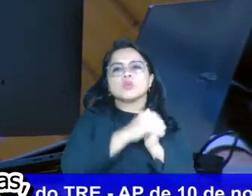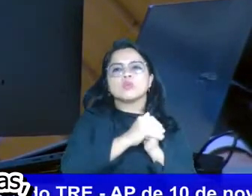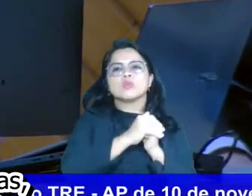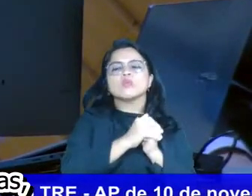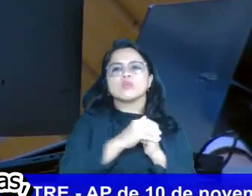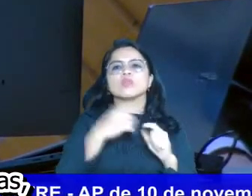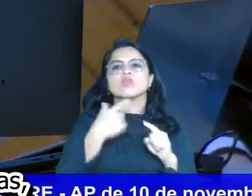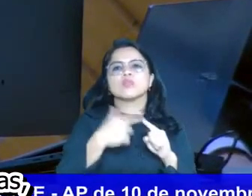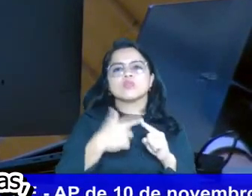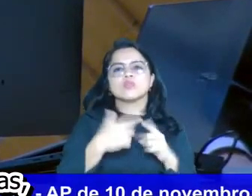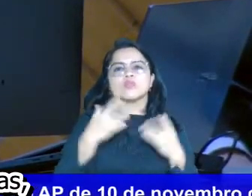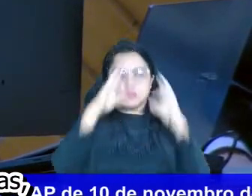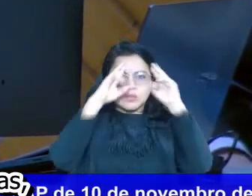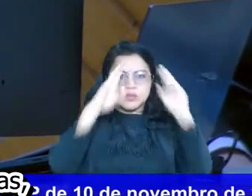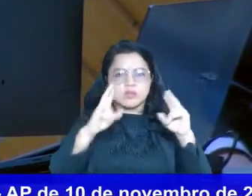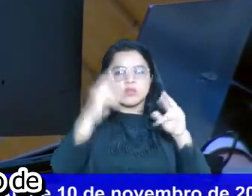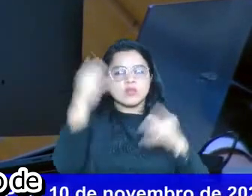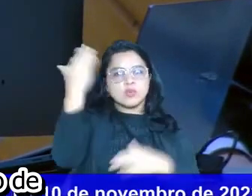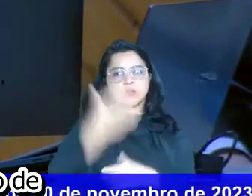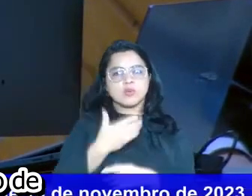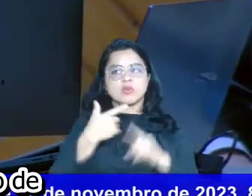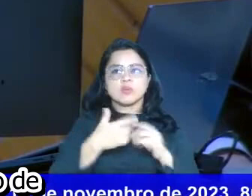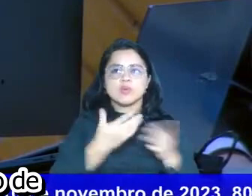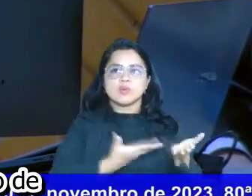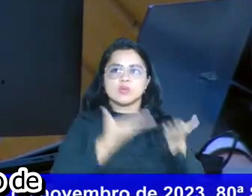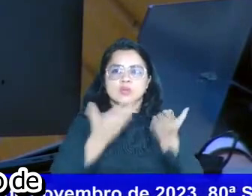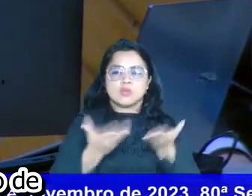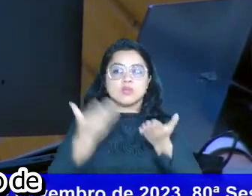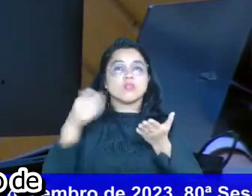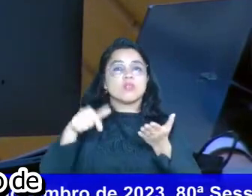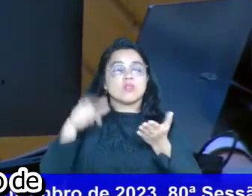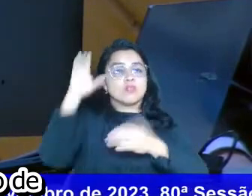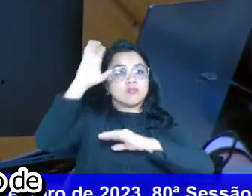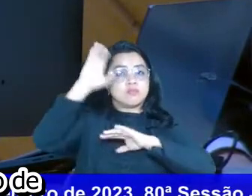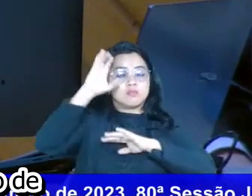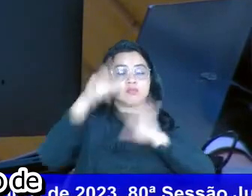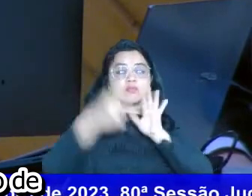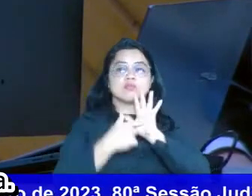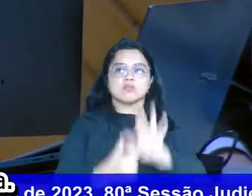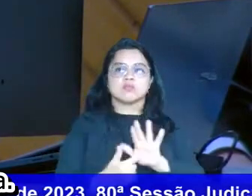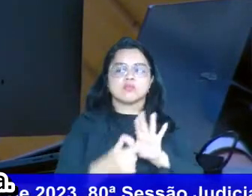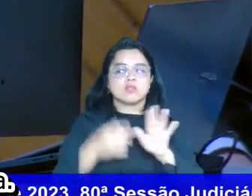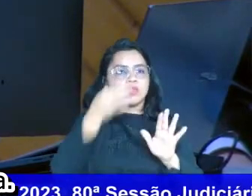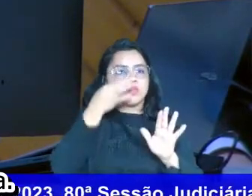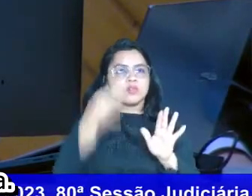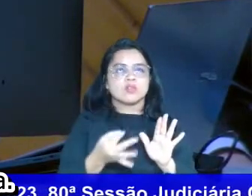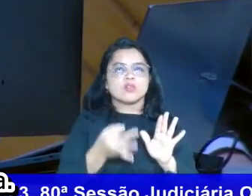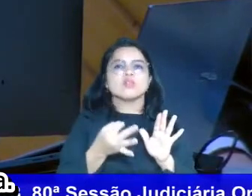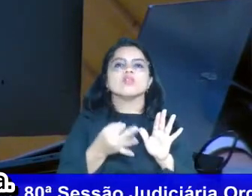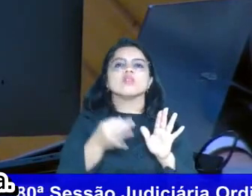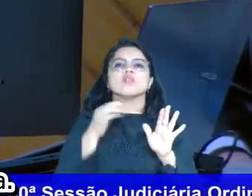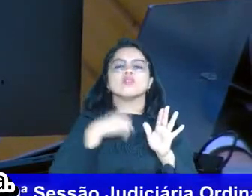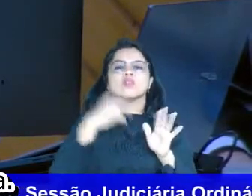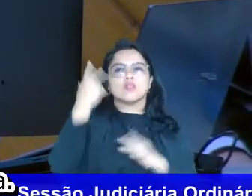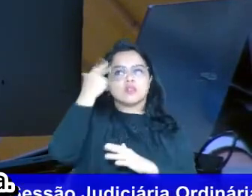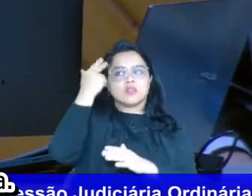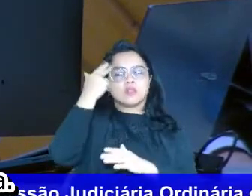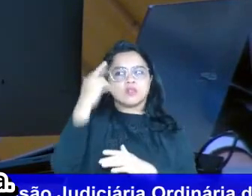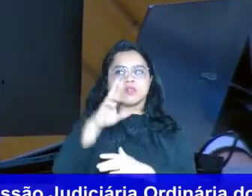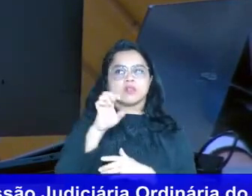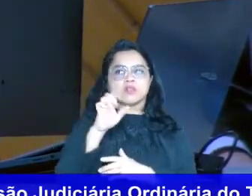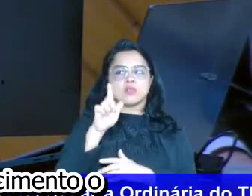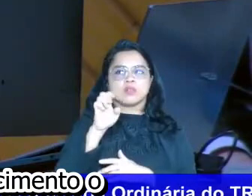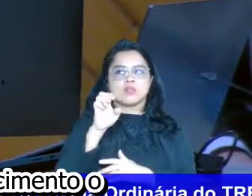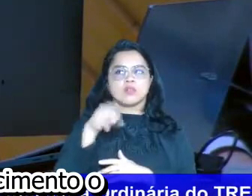diz respeito à generalidade das provas que foram apresentadas pela candidata, deixando de observar dispositivos da norma de